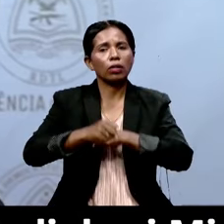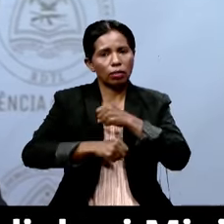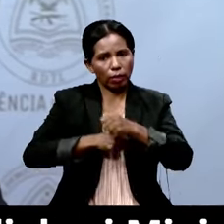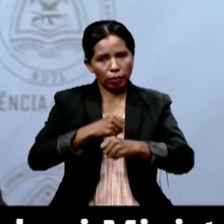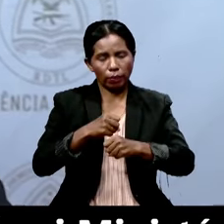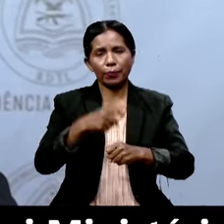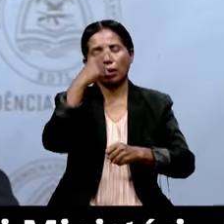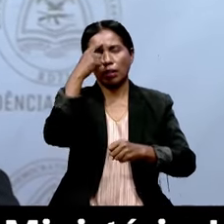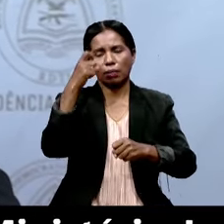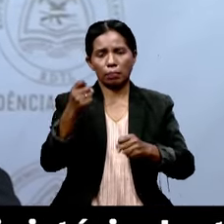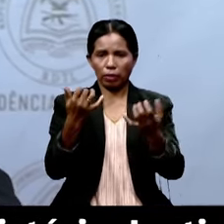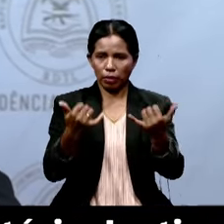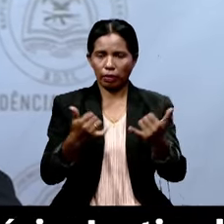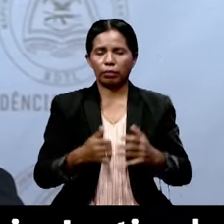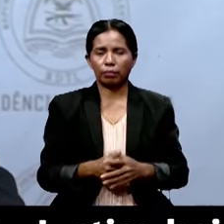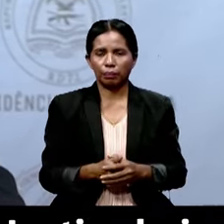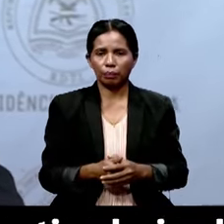Também é do Nimaca,